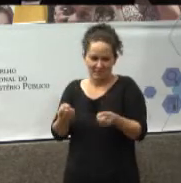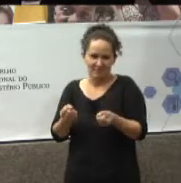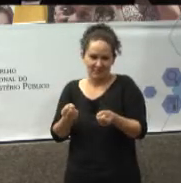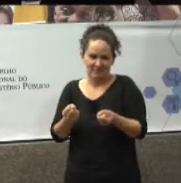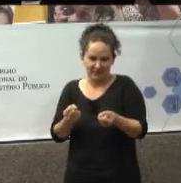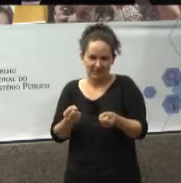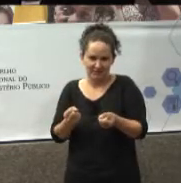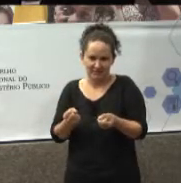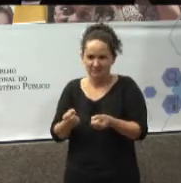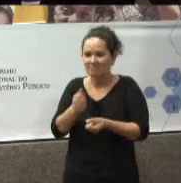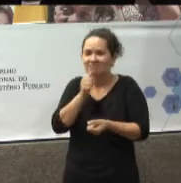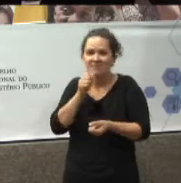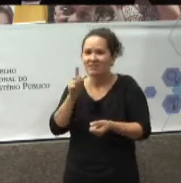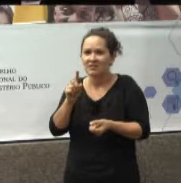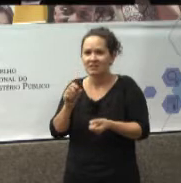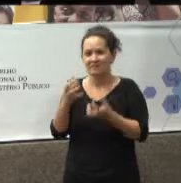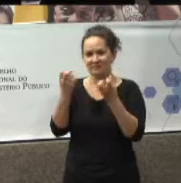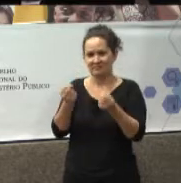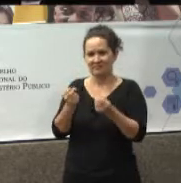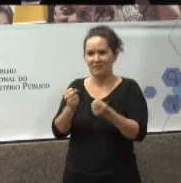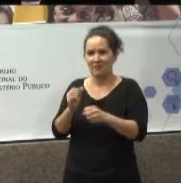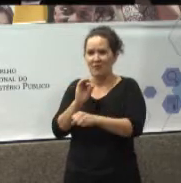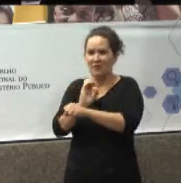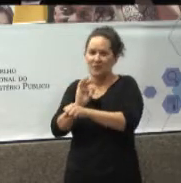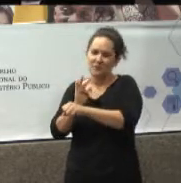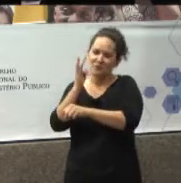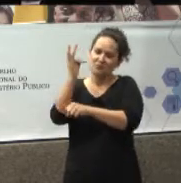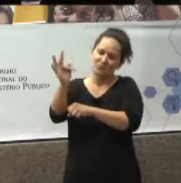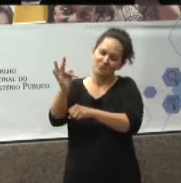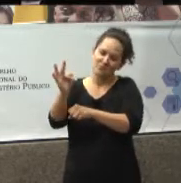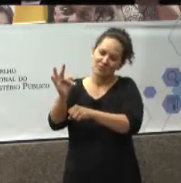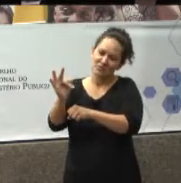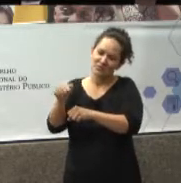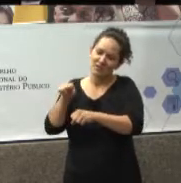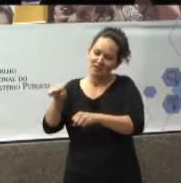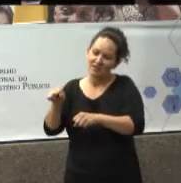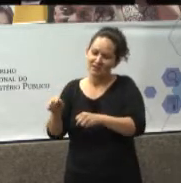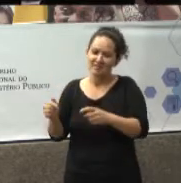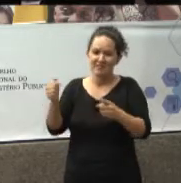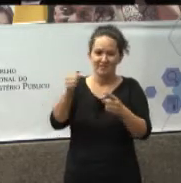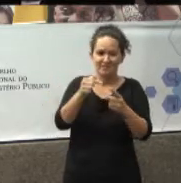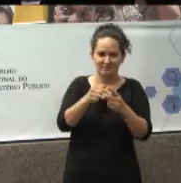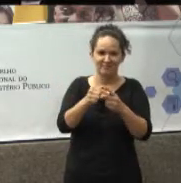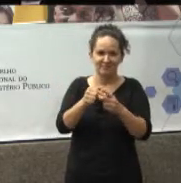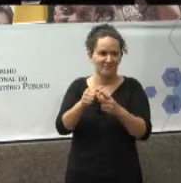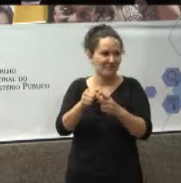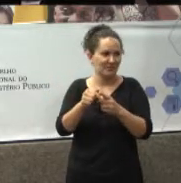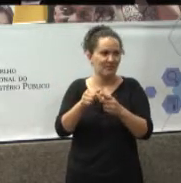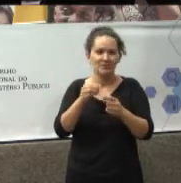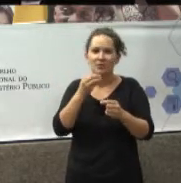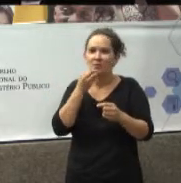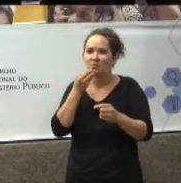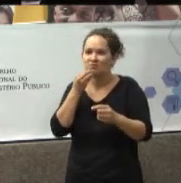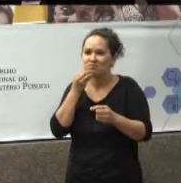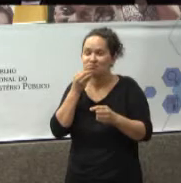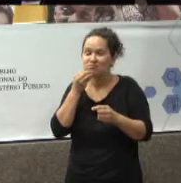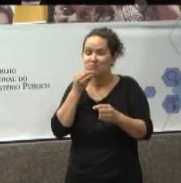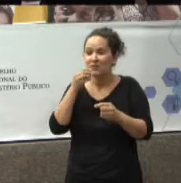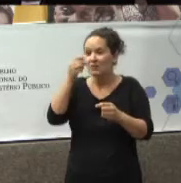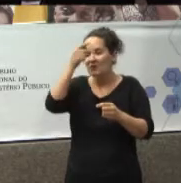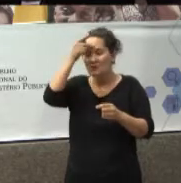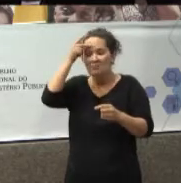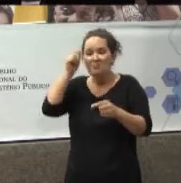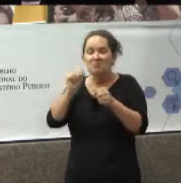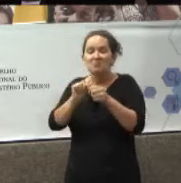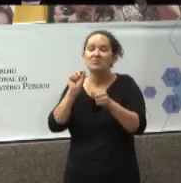mas é lidar com esperança o paciente essa última chance de que o paciente faz judicializa e